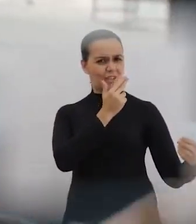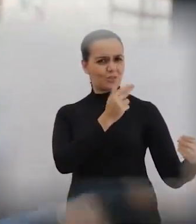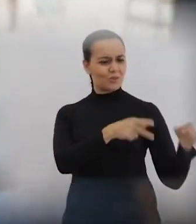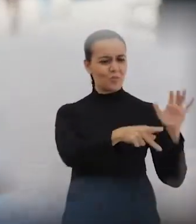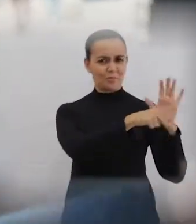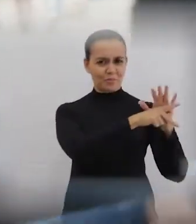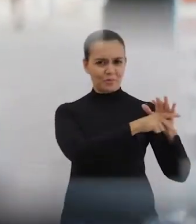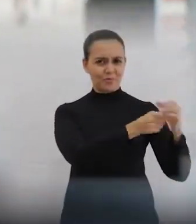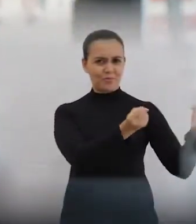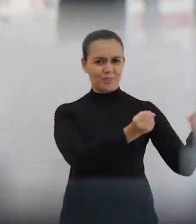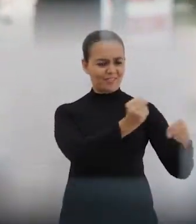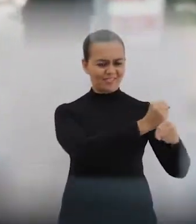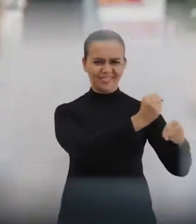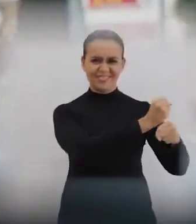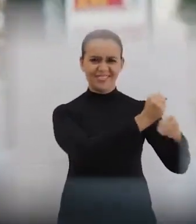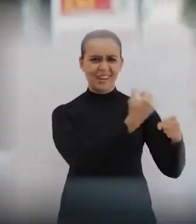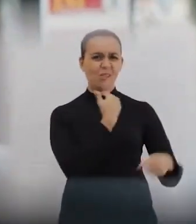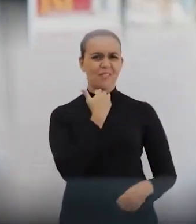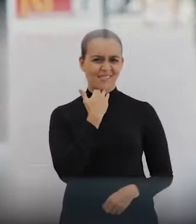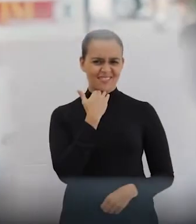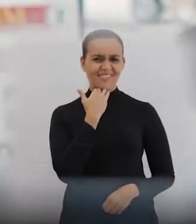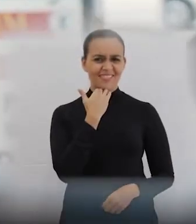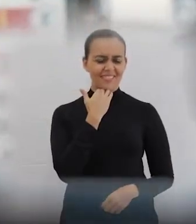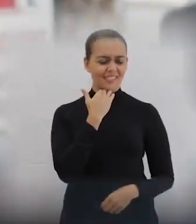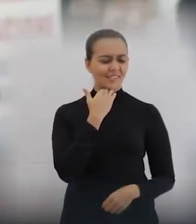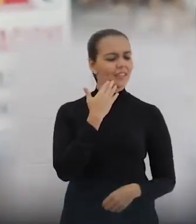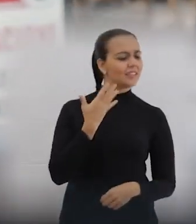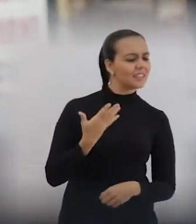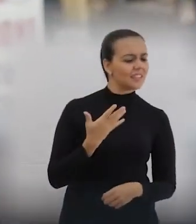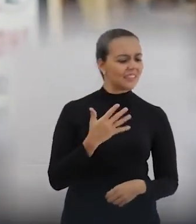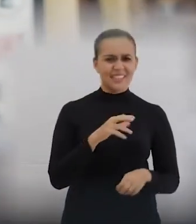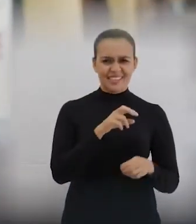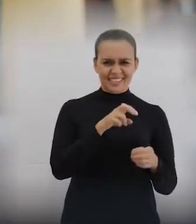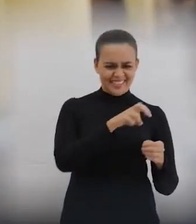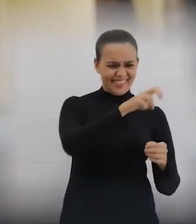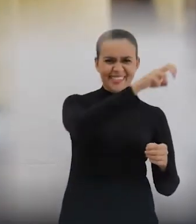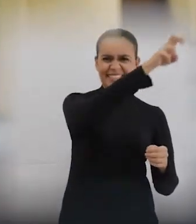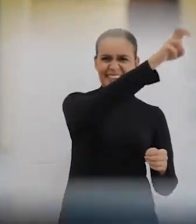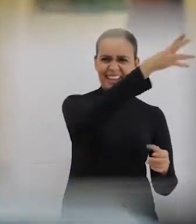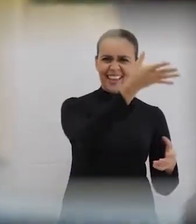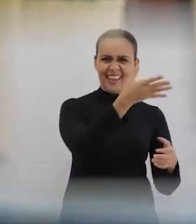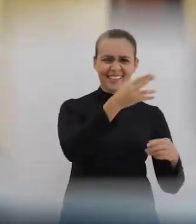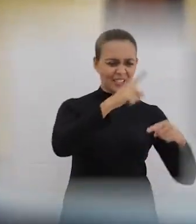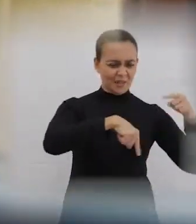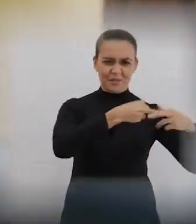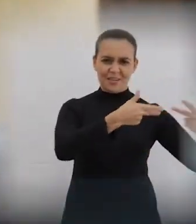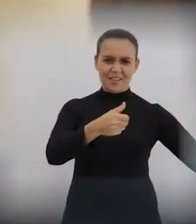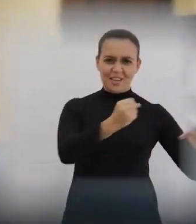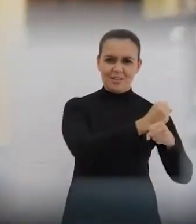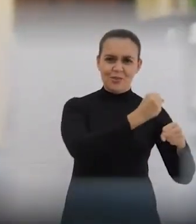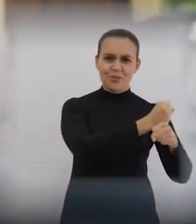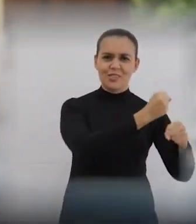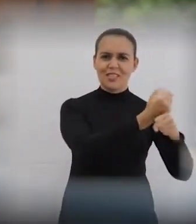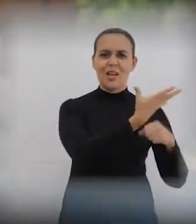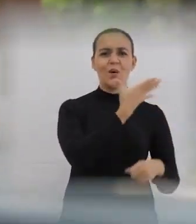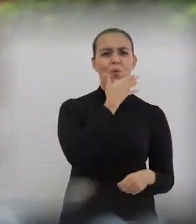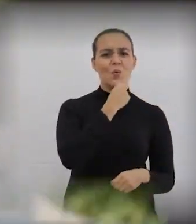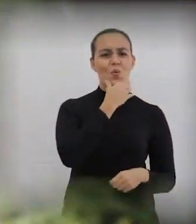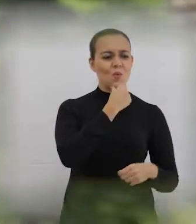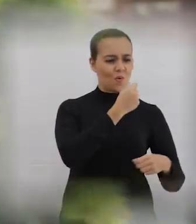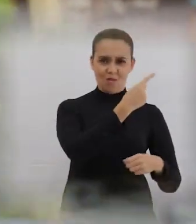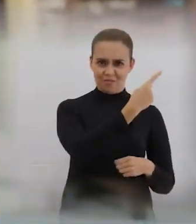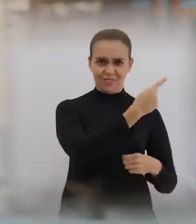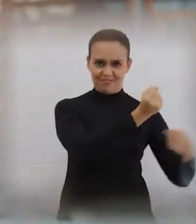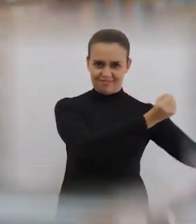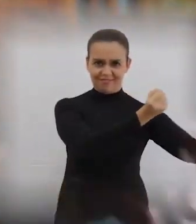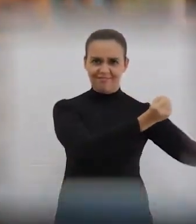de obra, eu não sei, eu sei que ela estava toda zoada, toda bagunçada, cheia de escada, material de construção e tal. O motorista